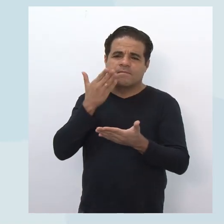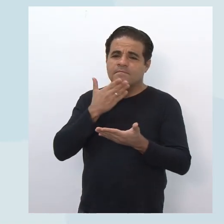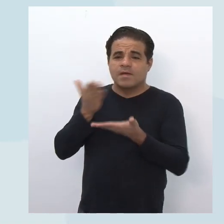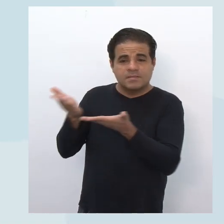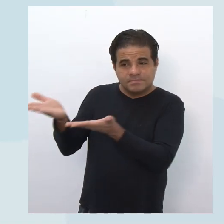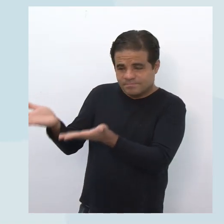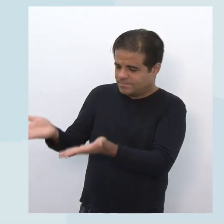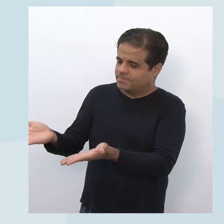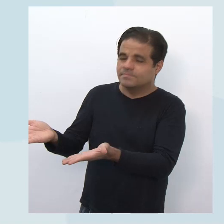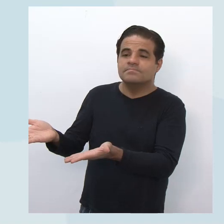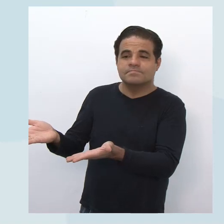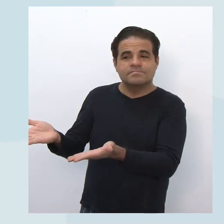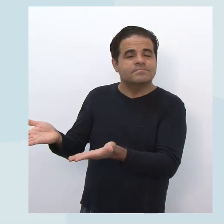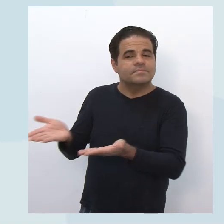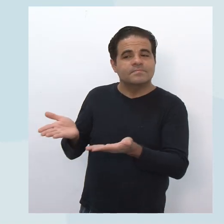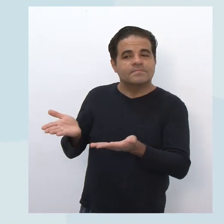bsp.org.br